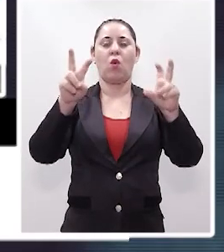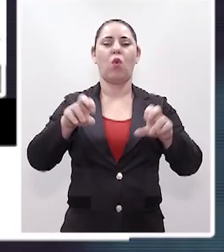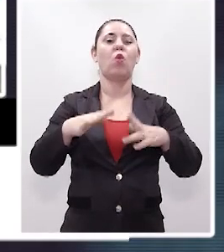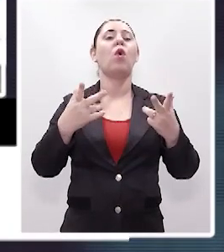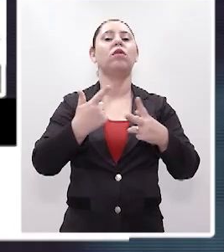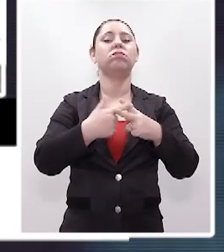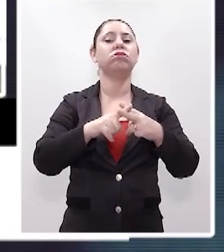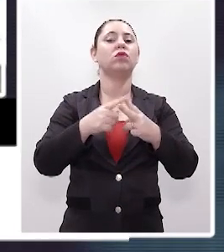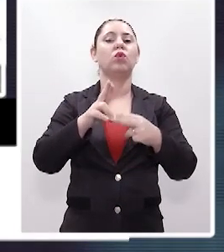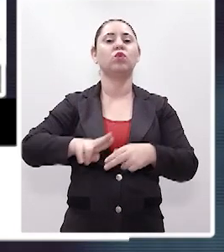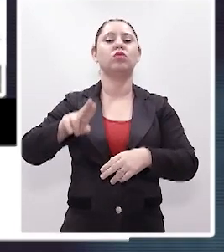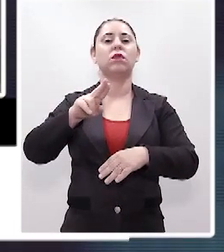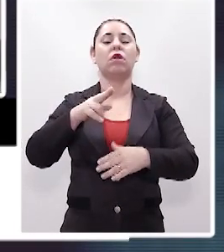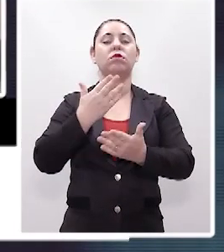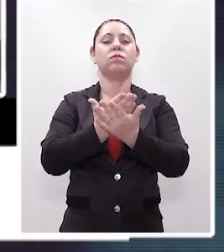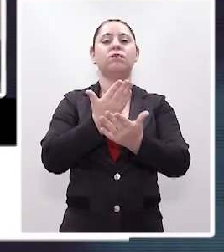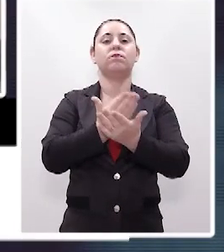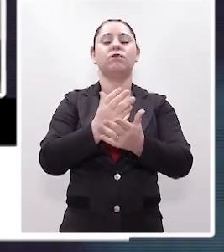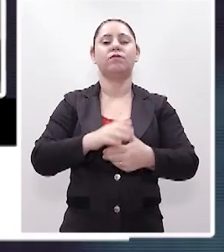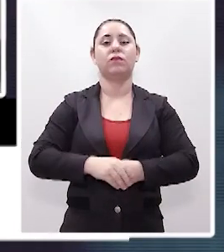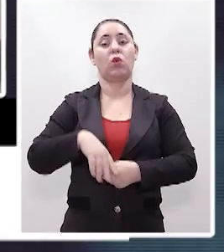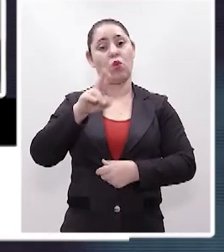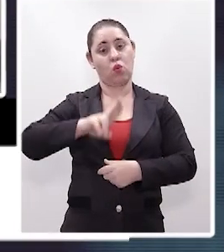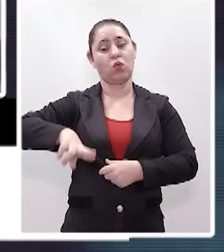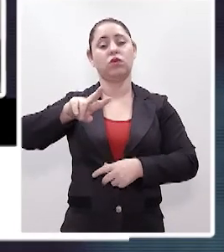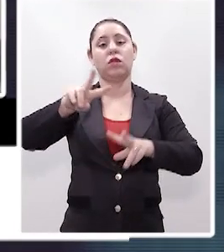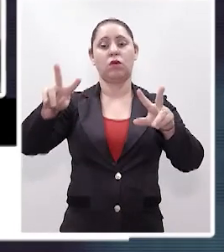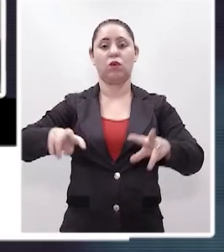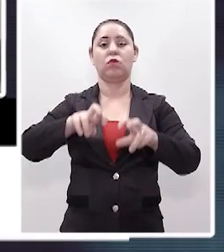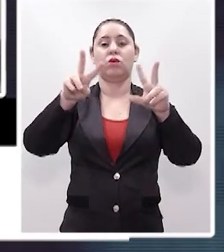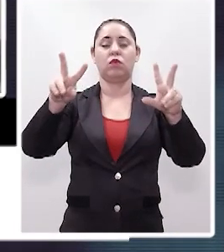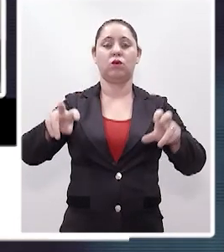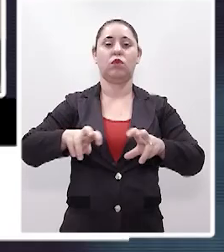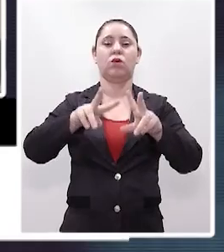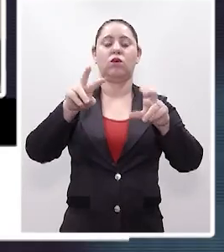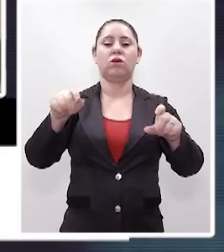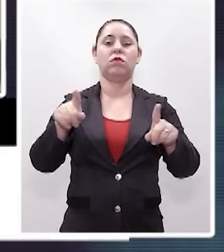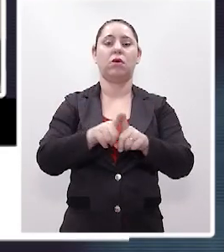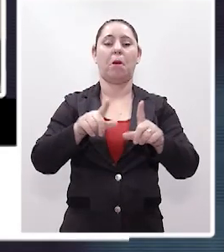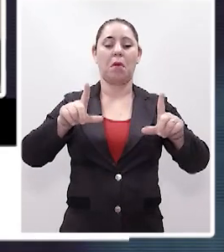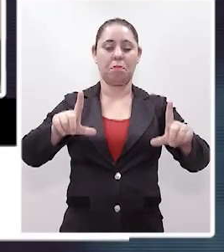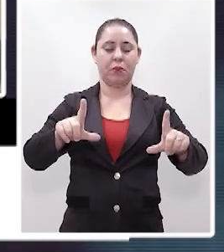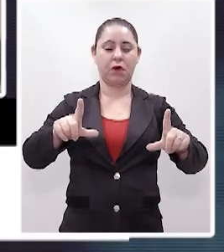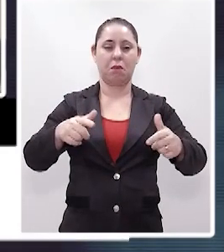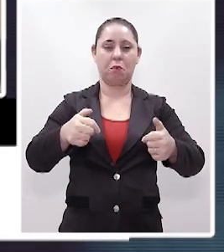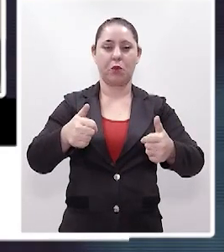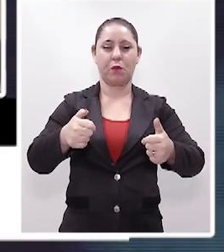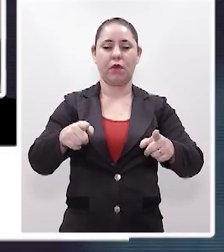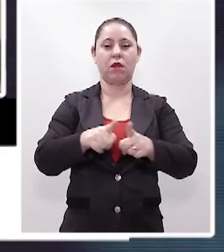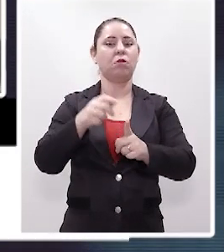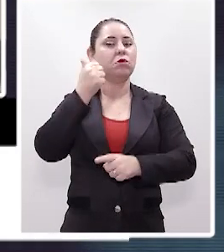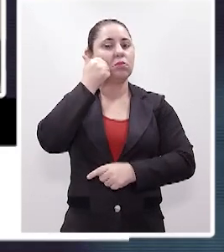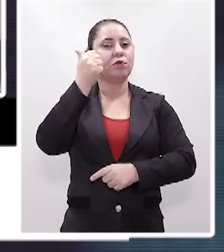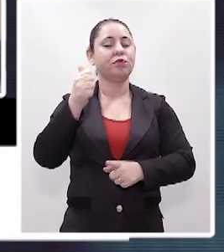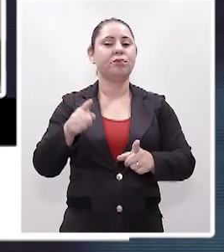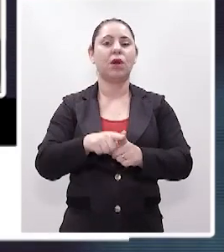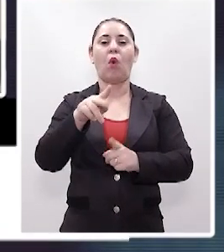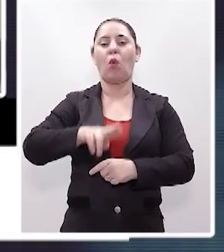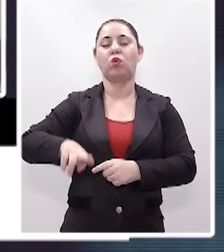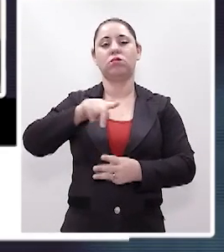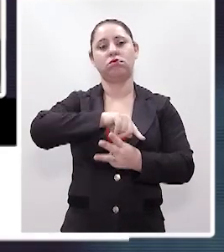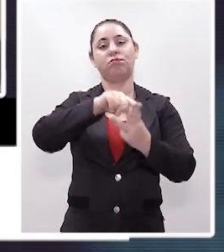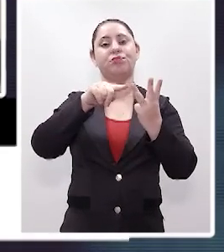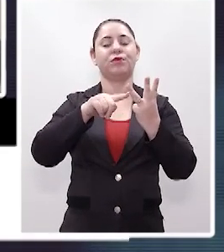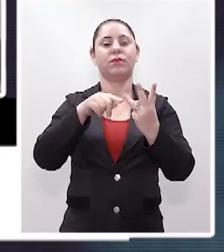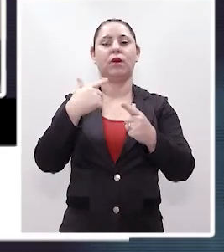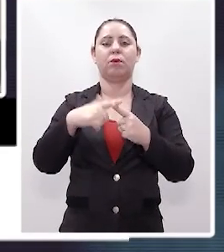as ferramentas que ela utiliza? Ela usa o computador, usa o iPad, usa o celular